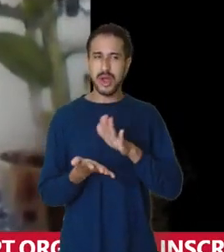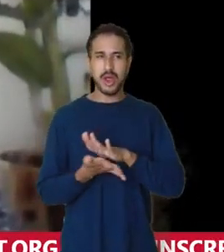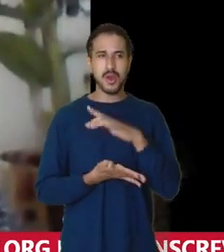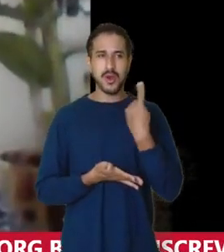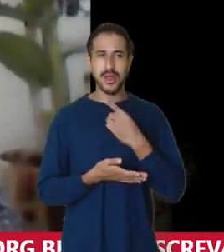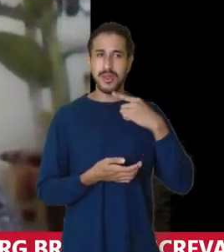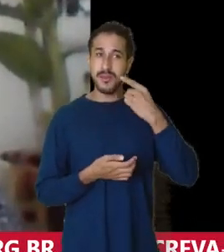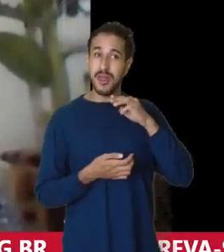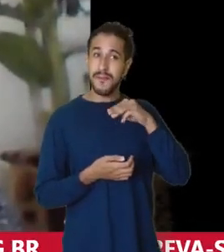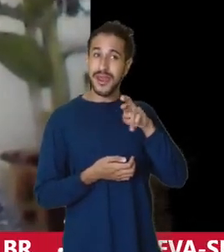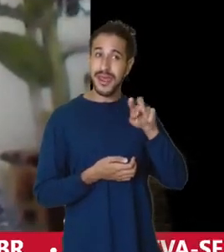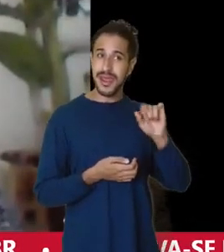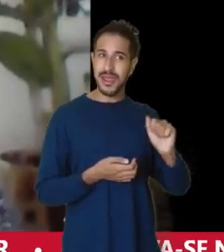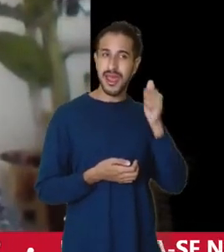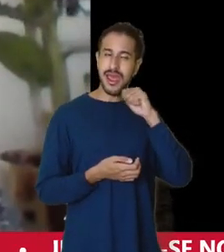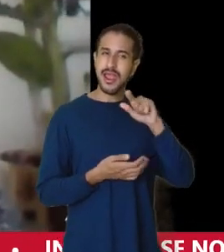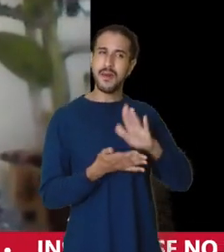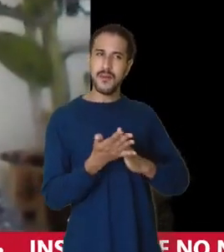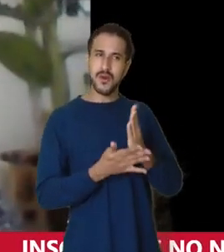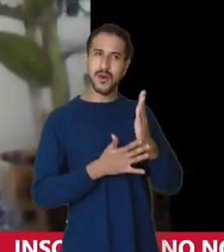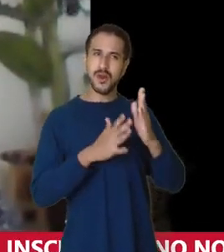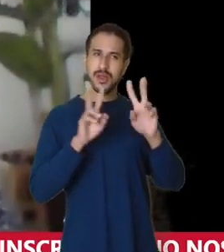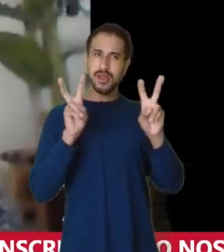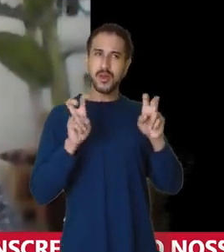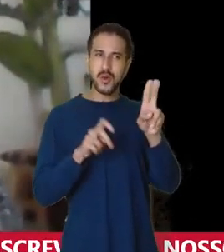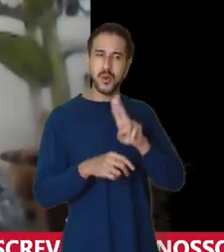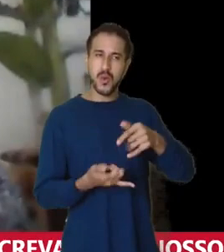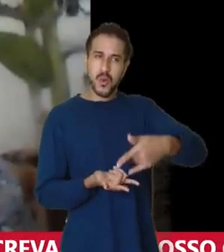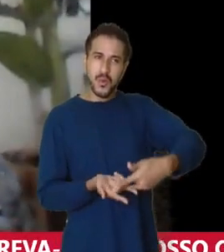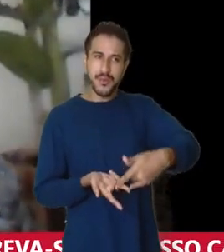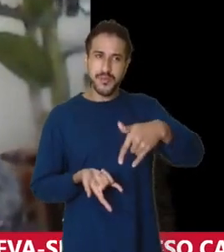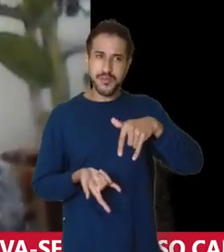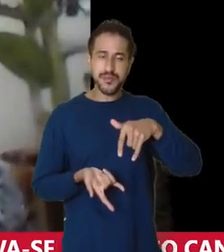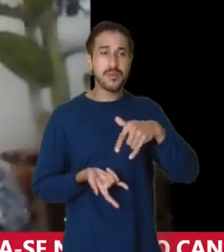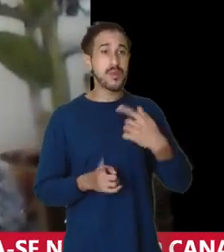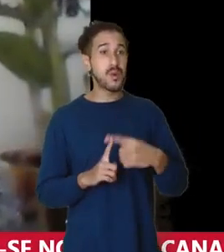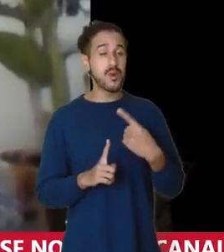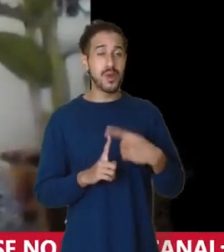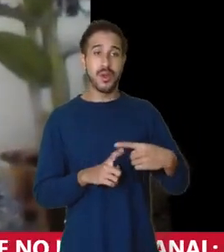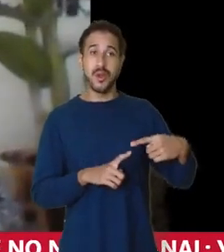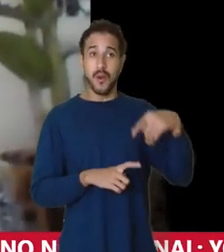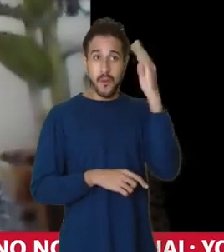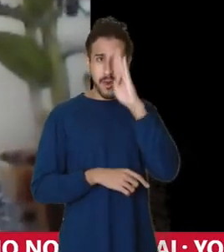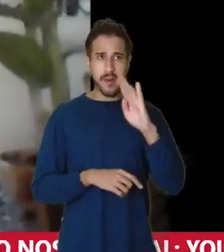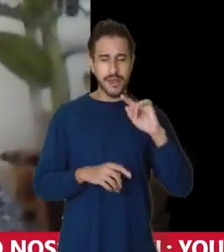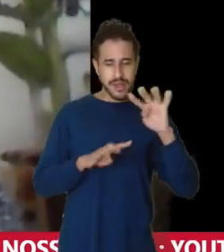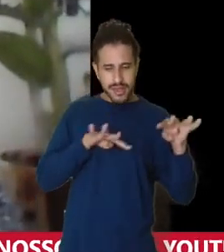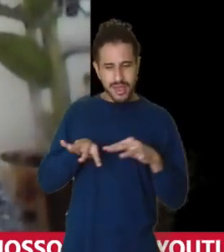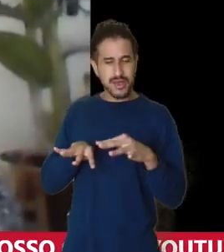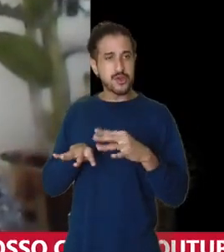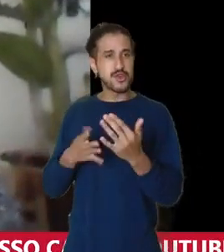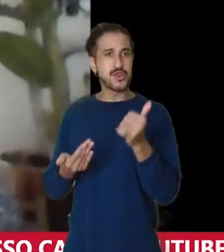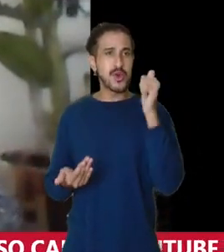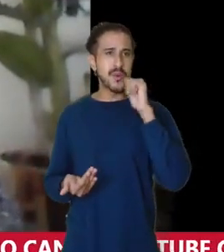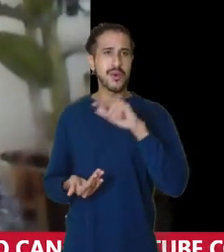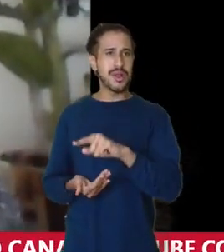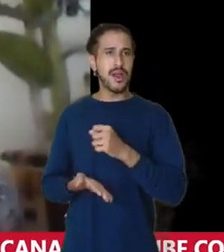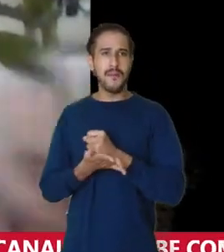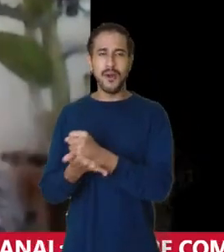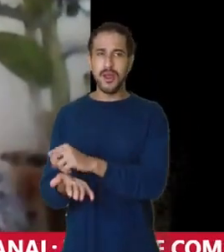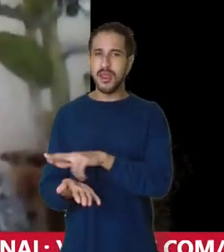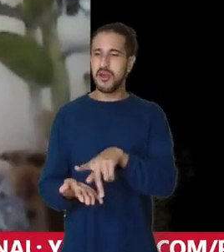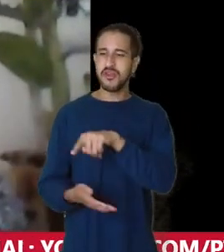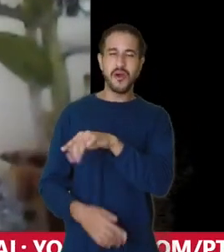deputada Marília Reis aprovou sobre o uso dos absolventes, porque o Estado precisa olhar para essa jovem mulher não